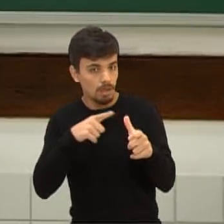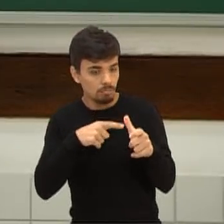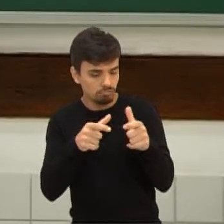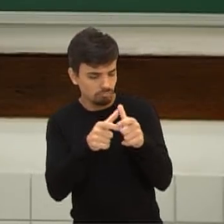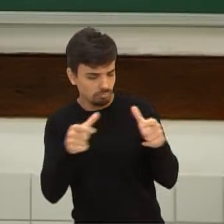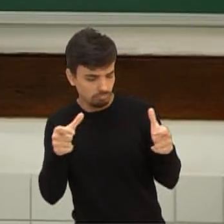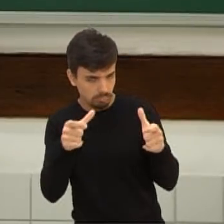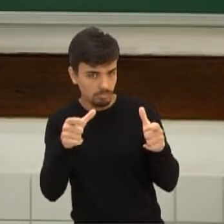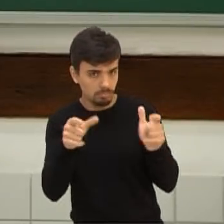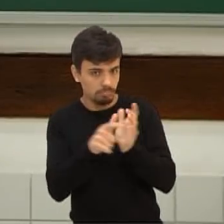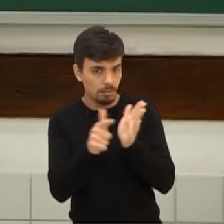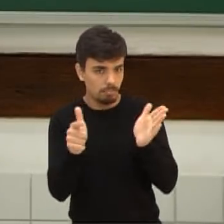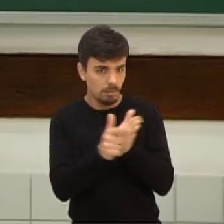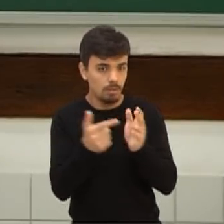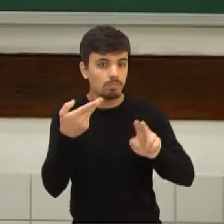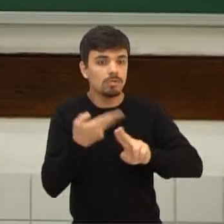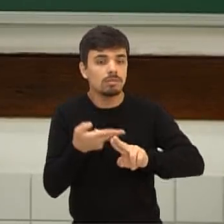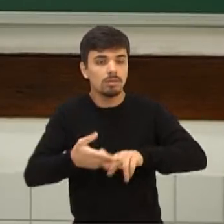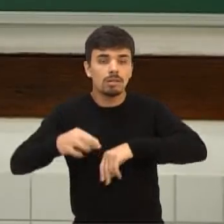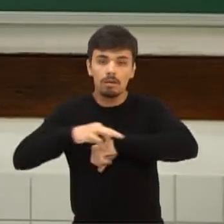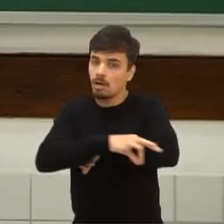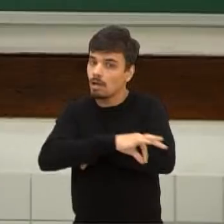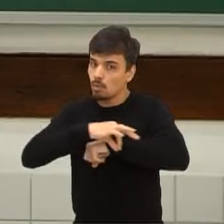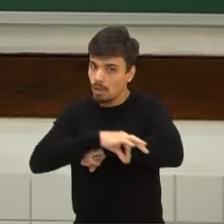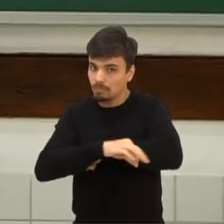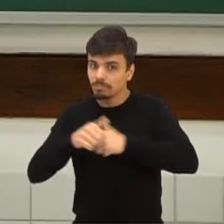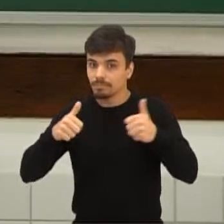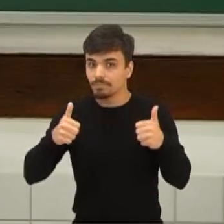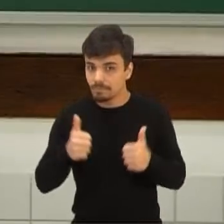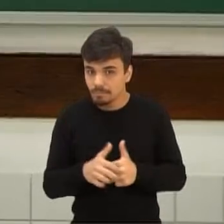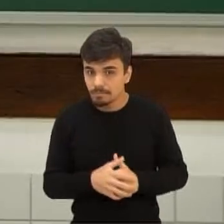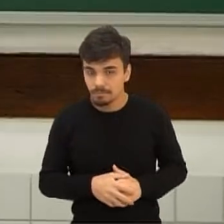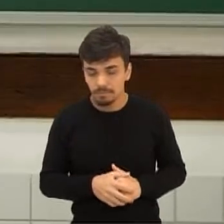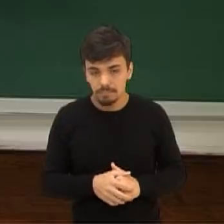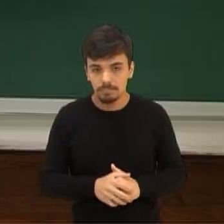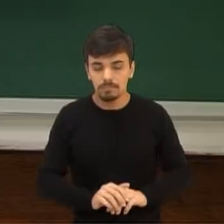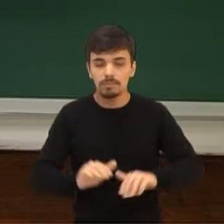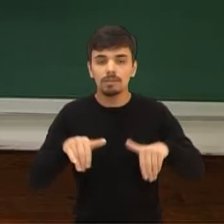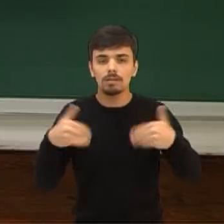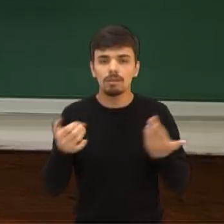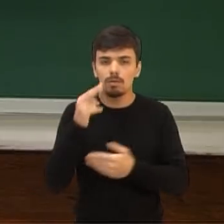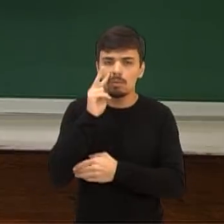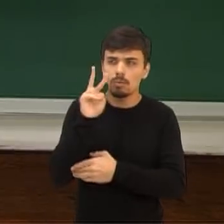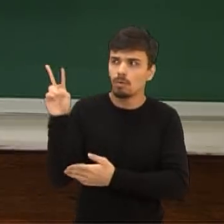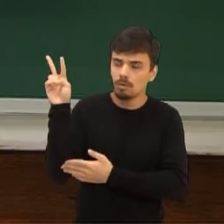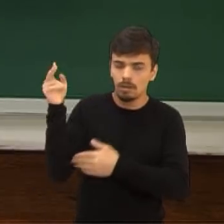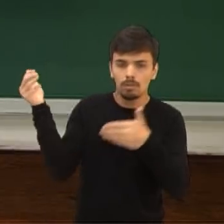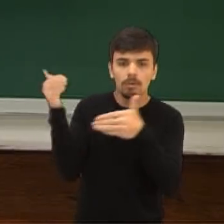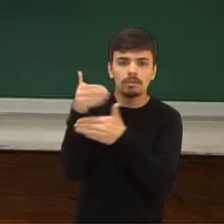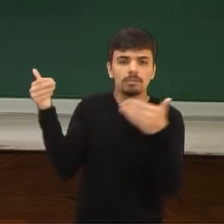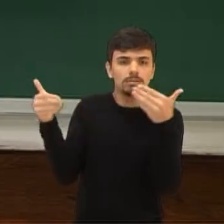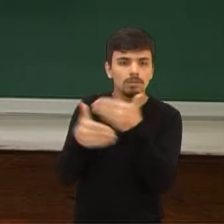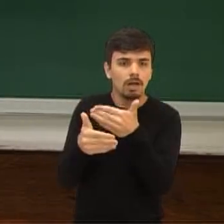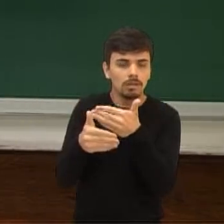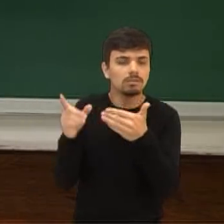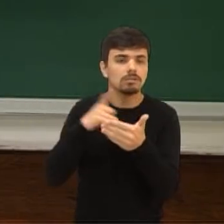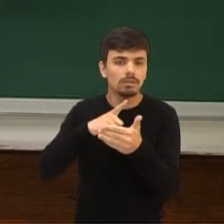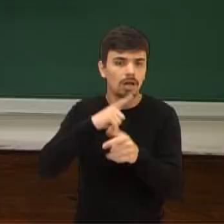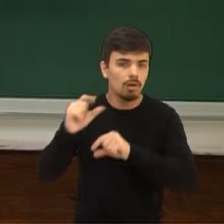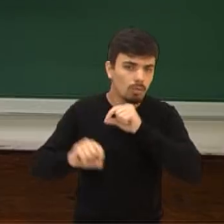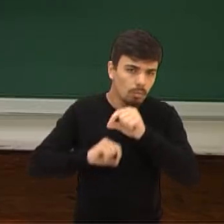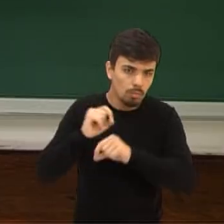folha usando a régua, certinho? Então, aqui olhando no nosso slide, nós